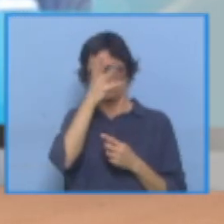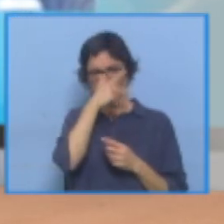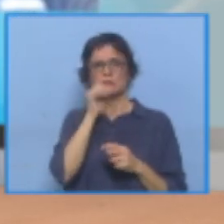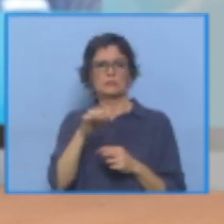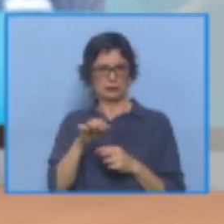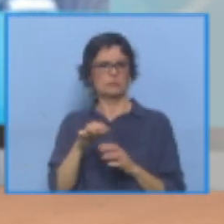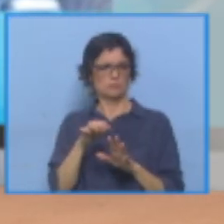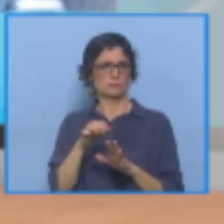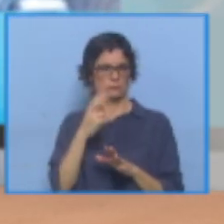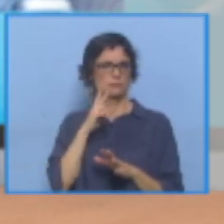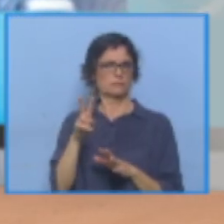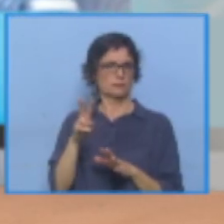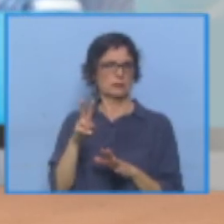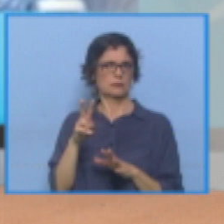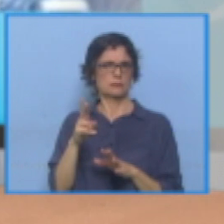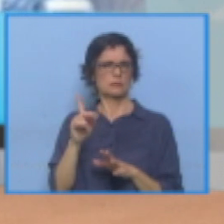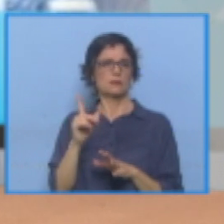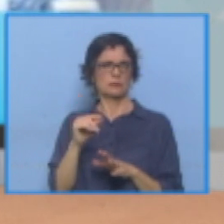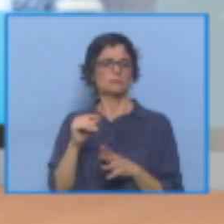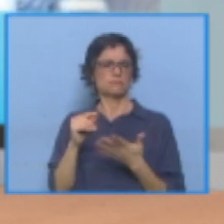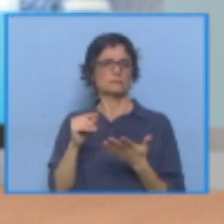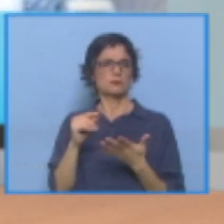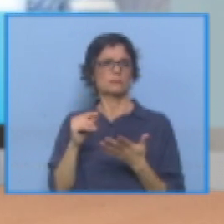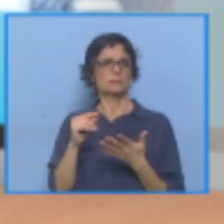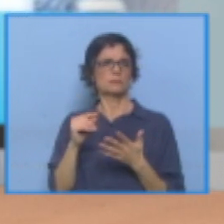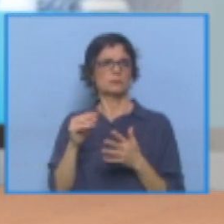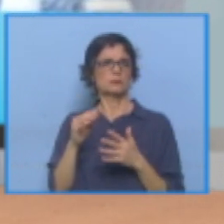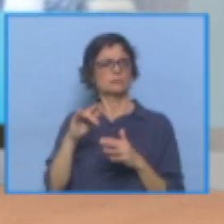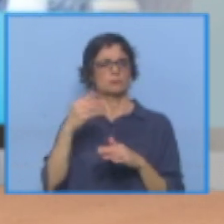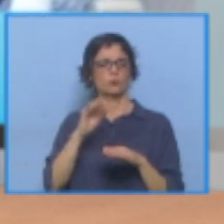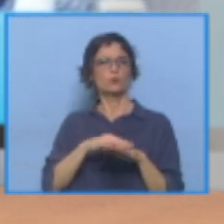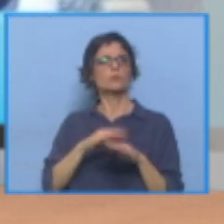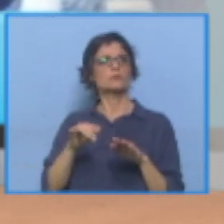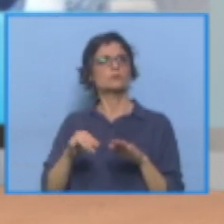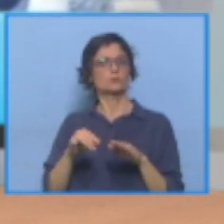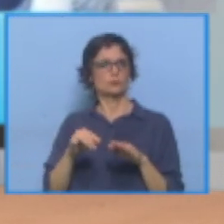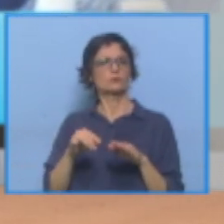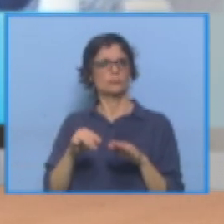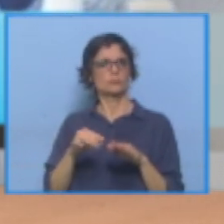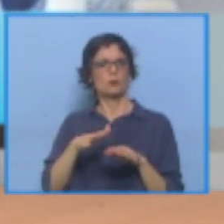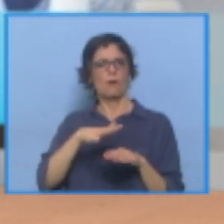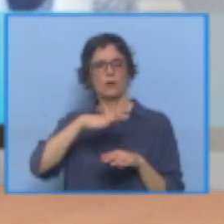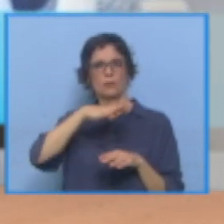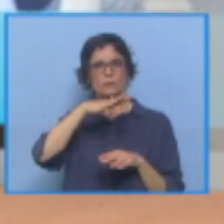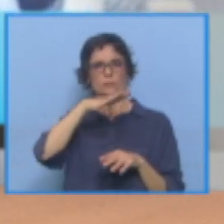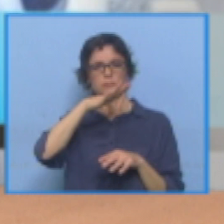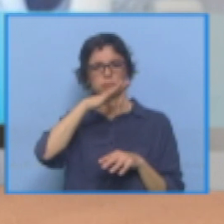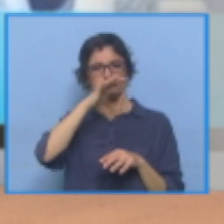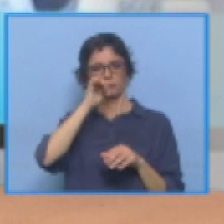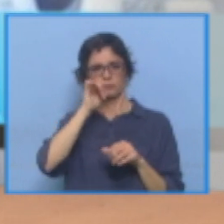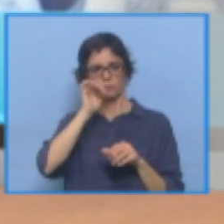evidente. Nós estamos, sobretudo na celebração penitencial, depois daquele testemunho, o discurso é muito intimista, é